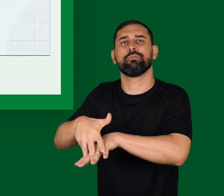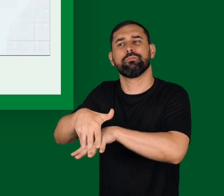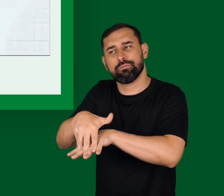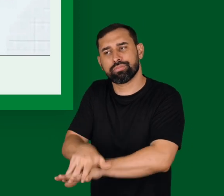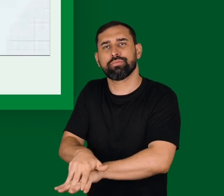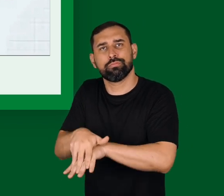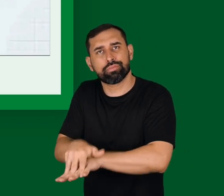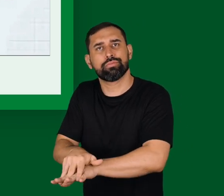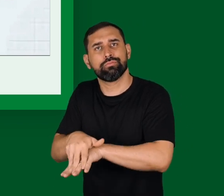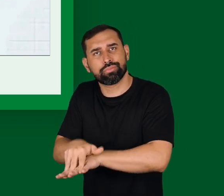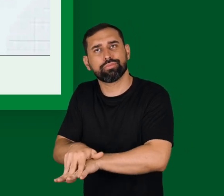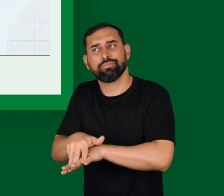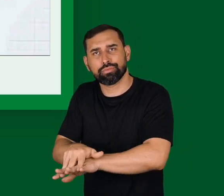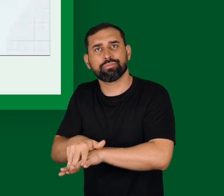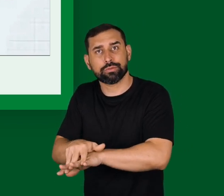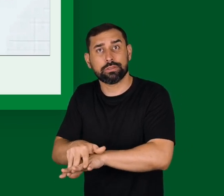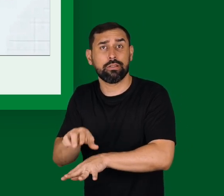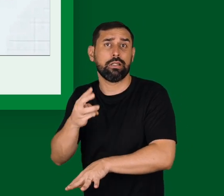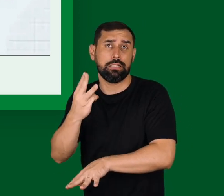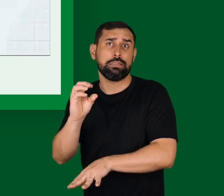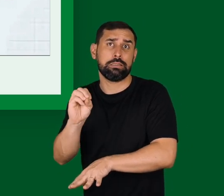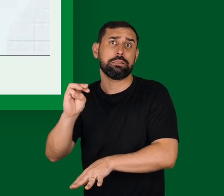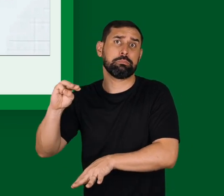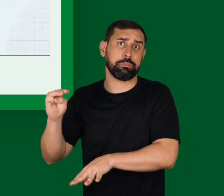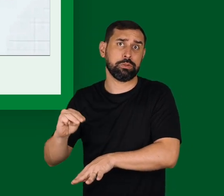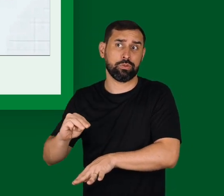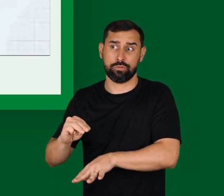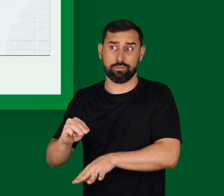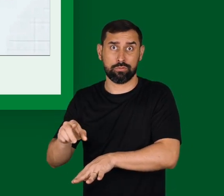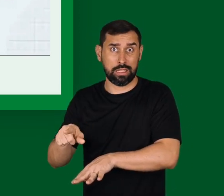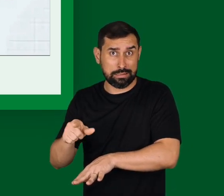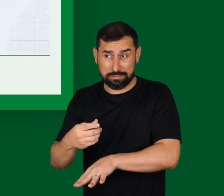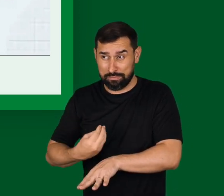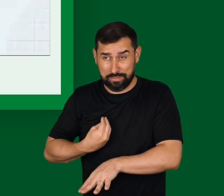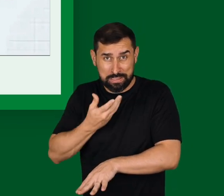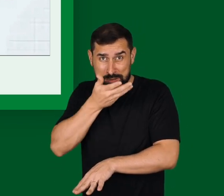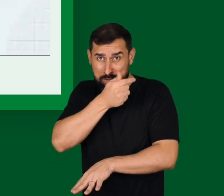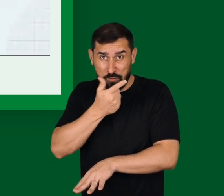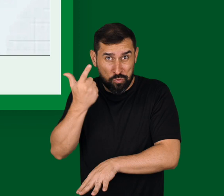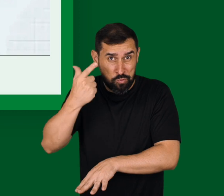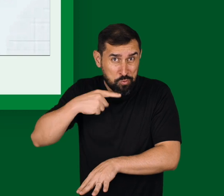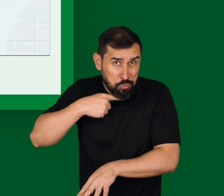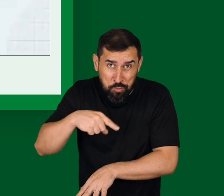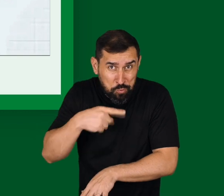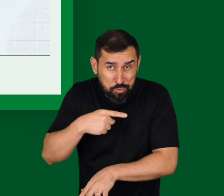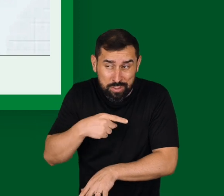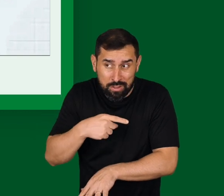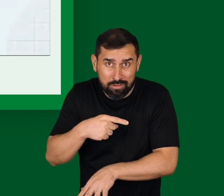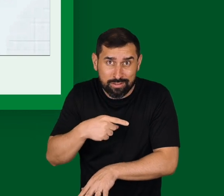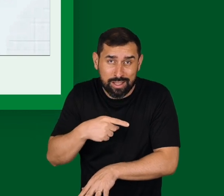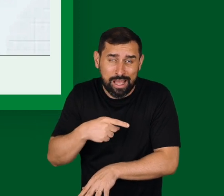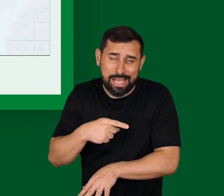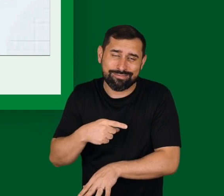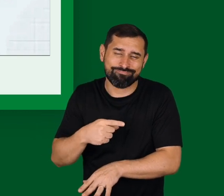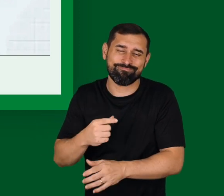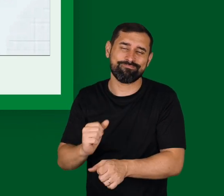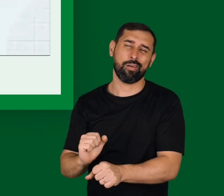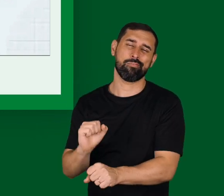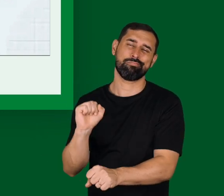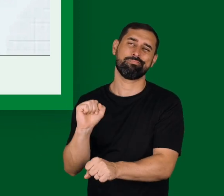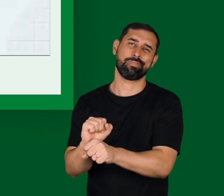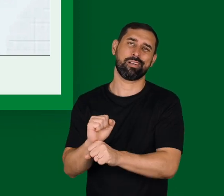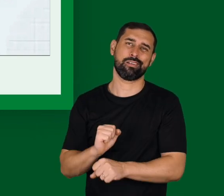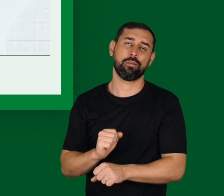o recomendado é reanima por 30 minutos. Ele não assumiu, se interrompe, porque os riscos de